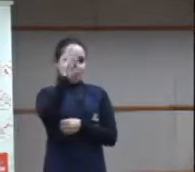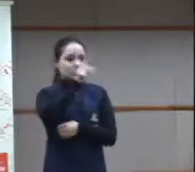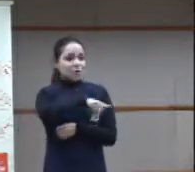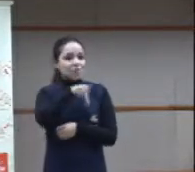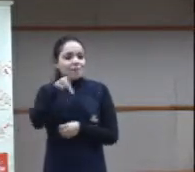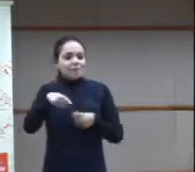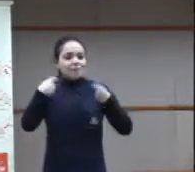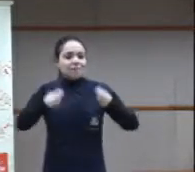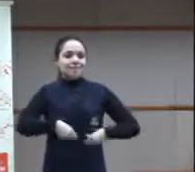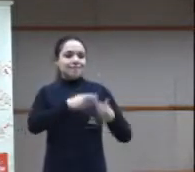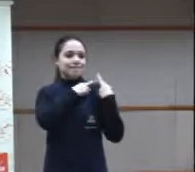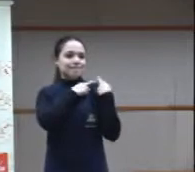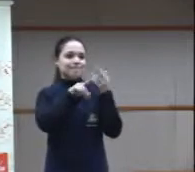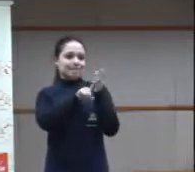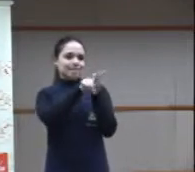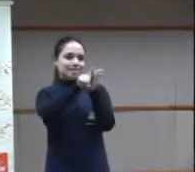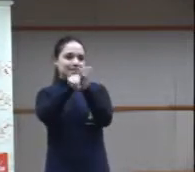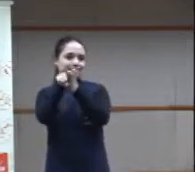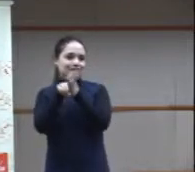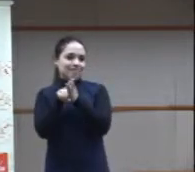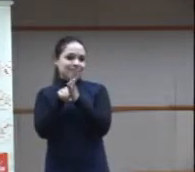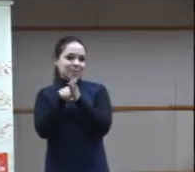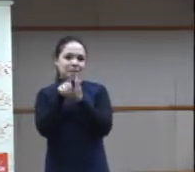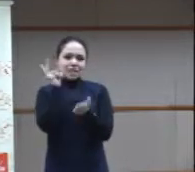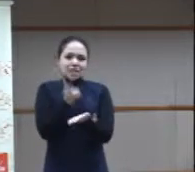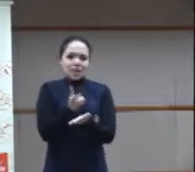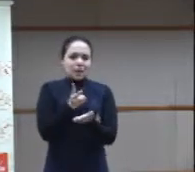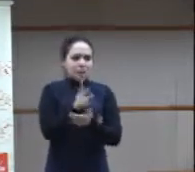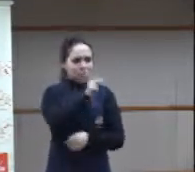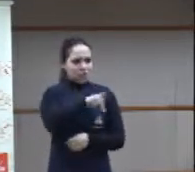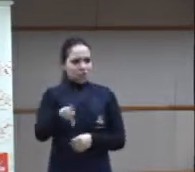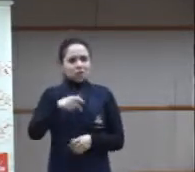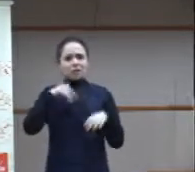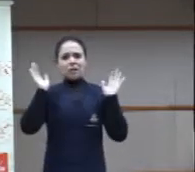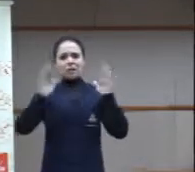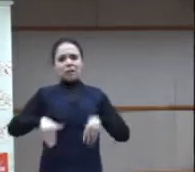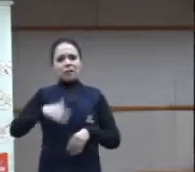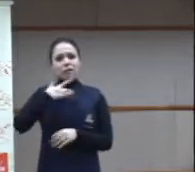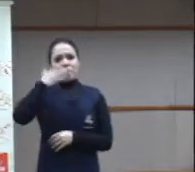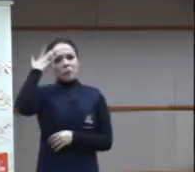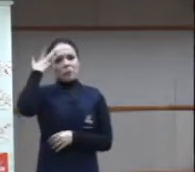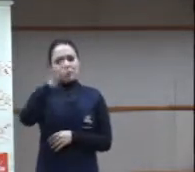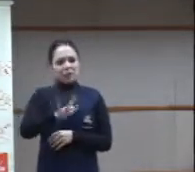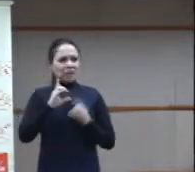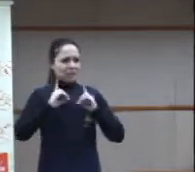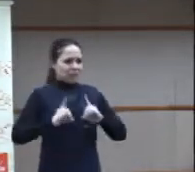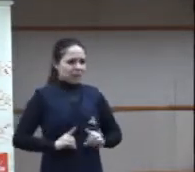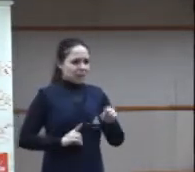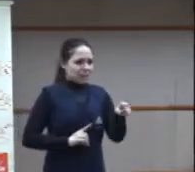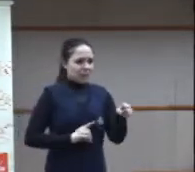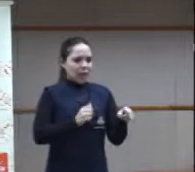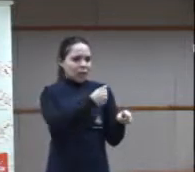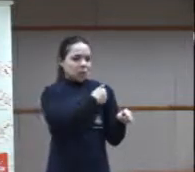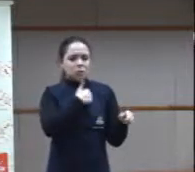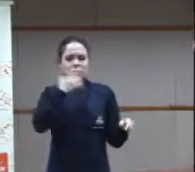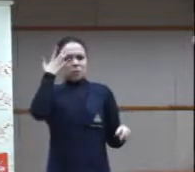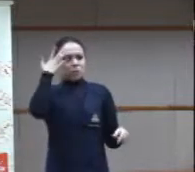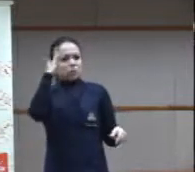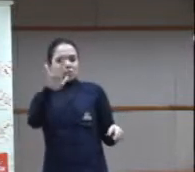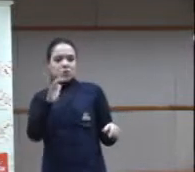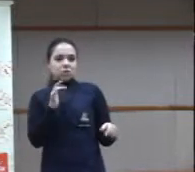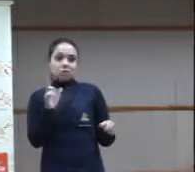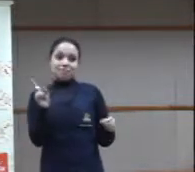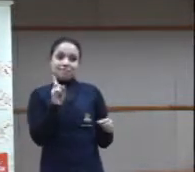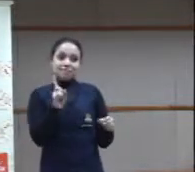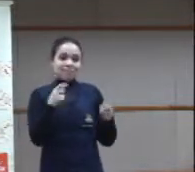tem que ser um pesquisador. Aquele professor que diz: eu não sei trabalhar com alunos com deficiência, ele está negando